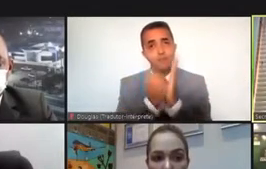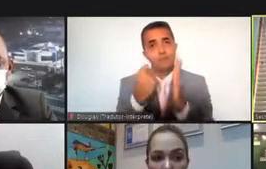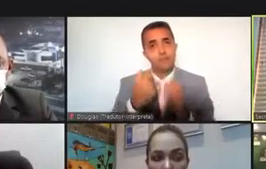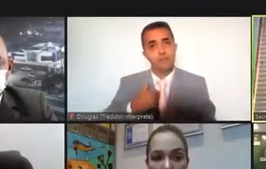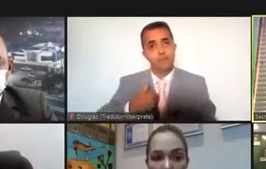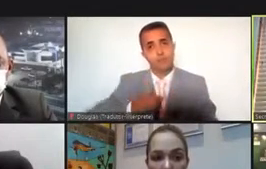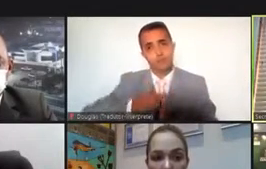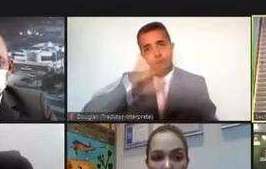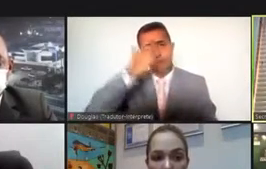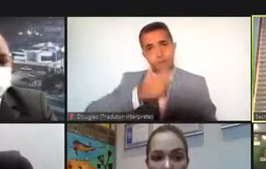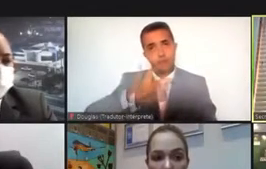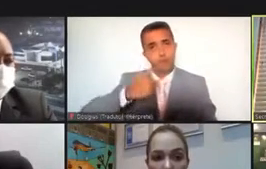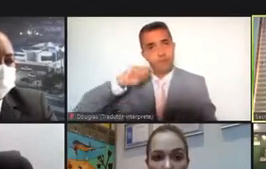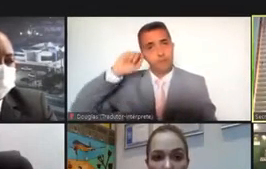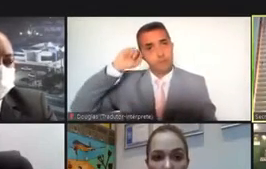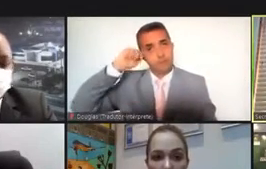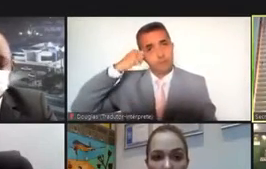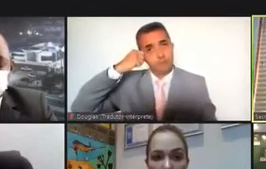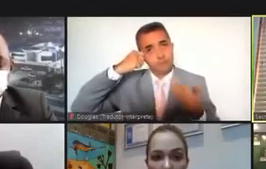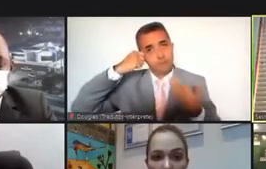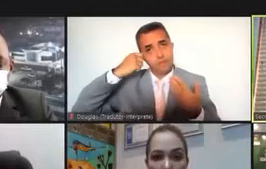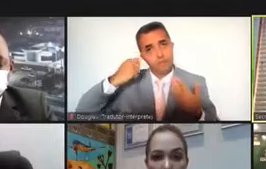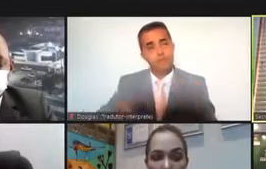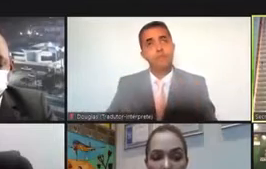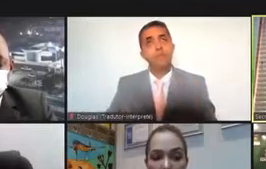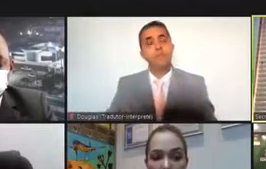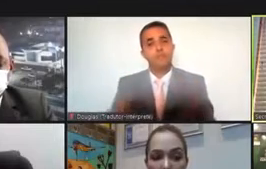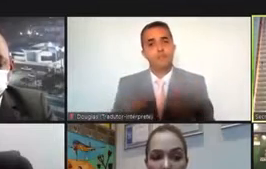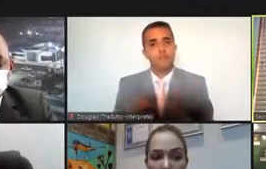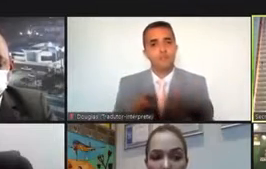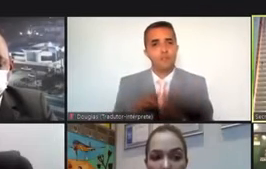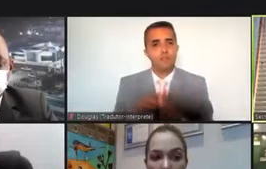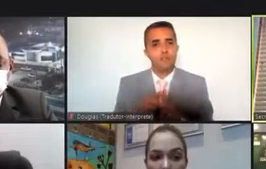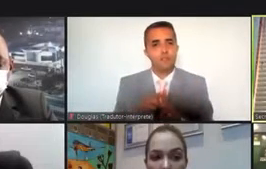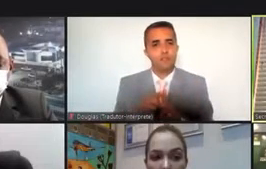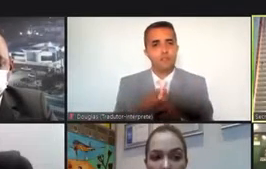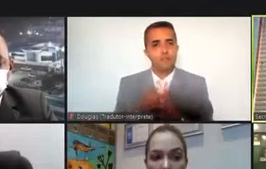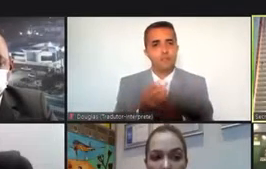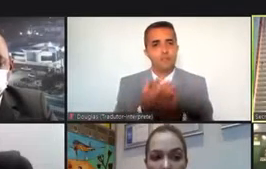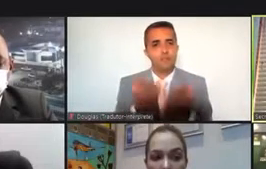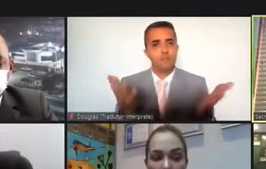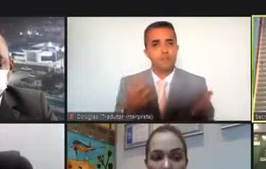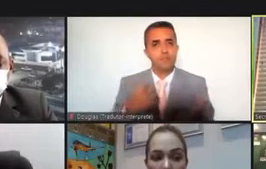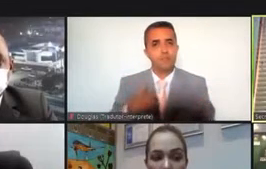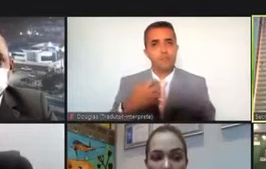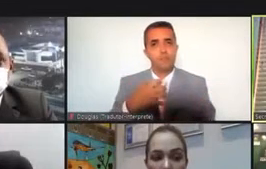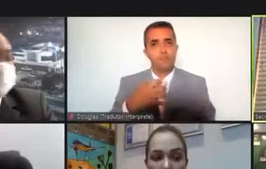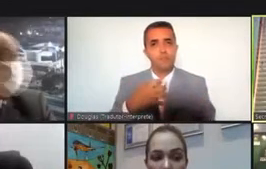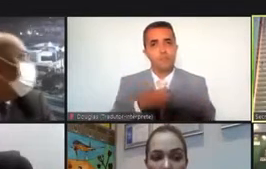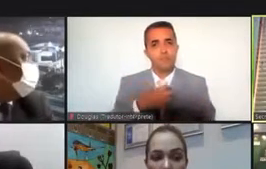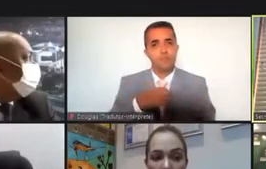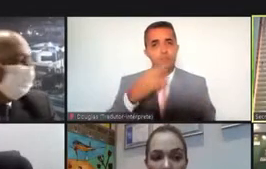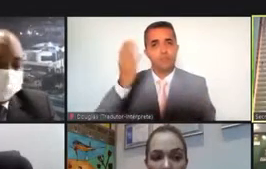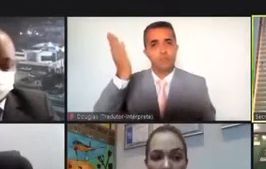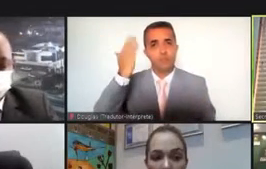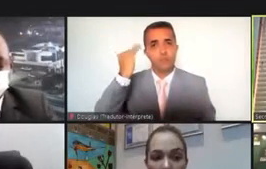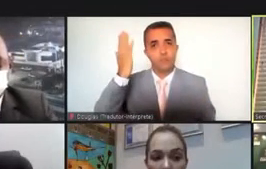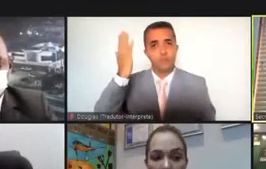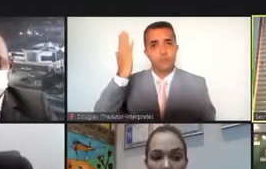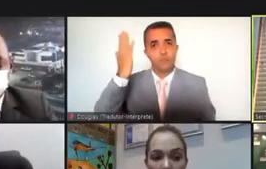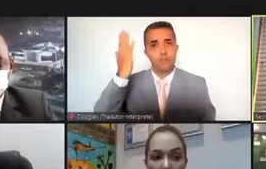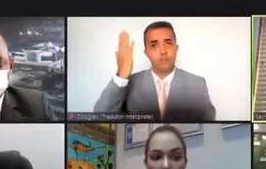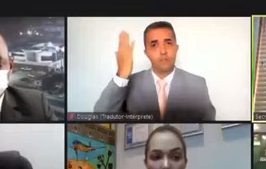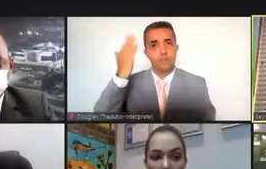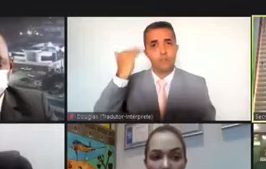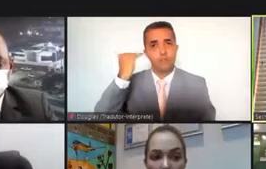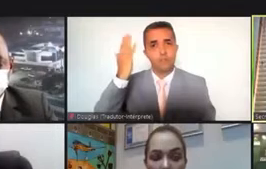Esses dias eu tenho sentido, vou colocar aqui, o que eu não senti na minha carreira inteira. Como diz